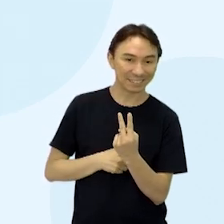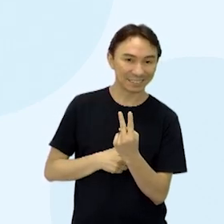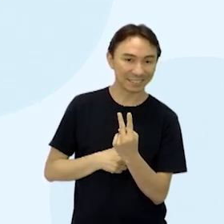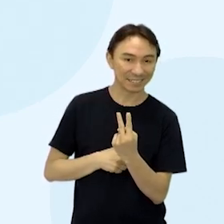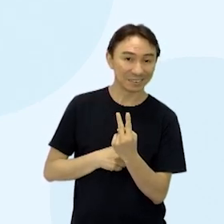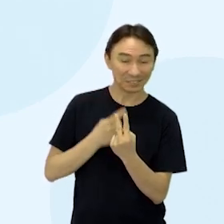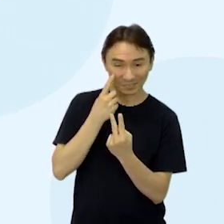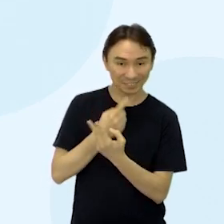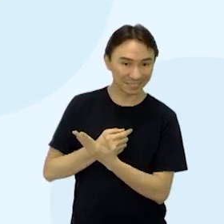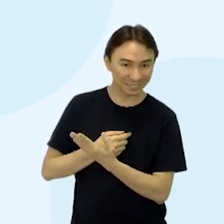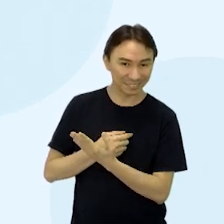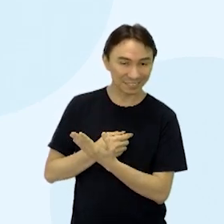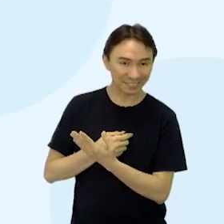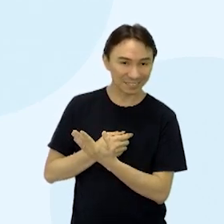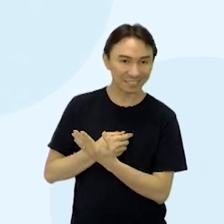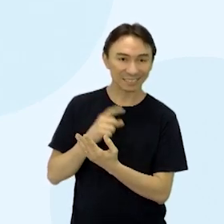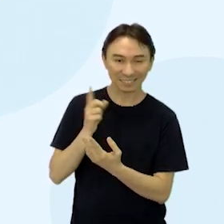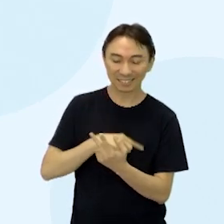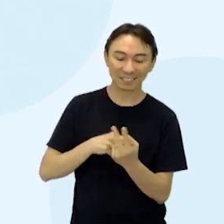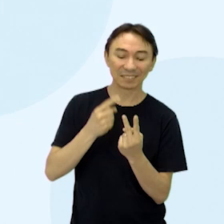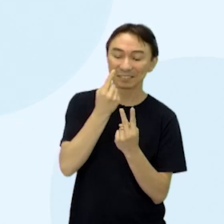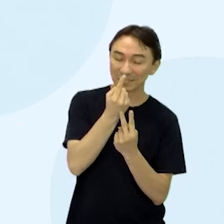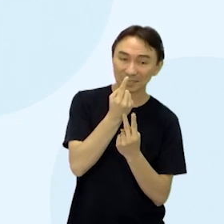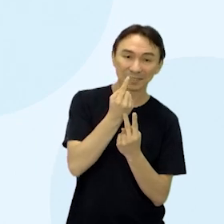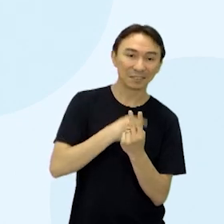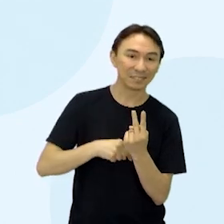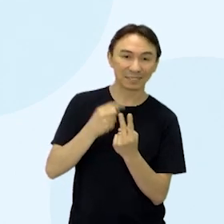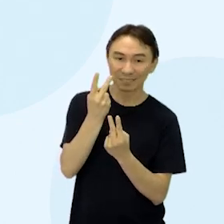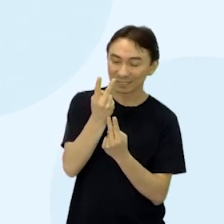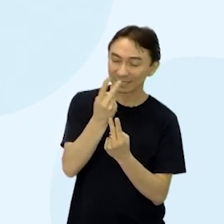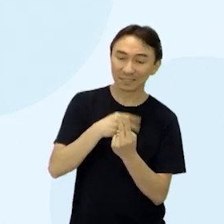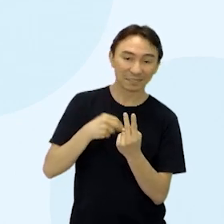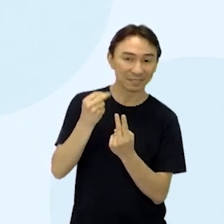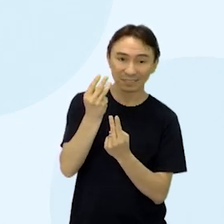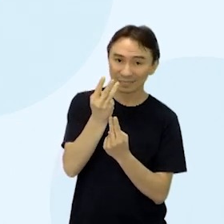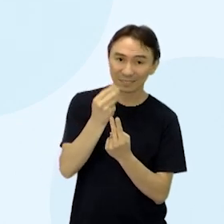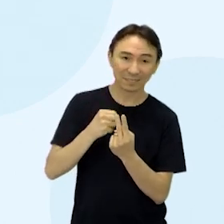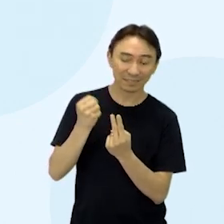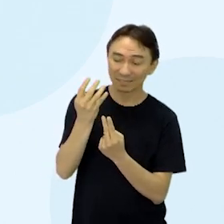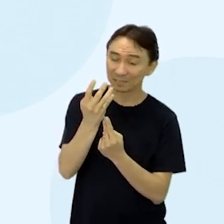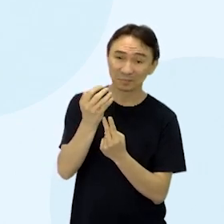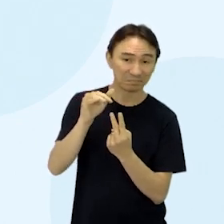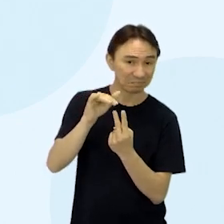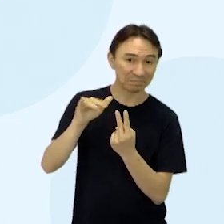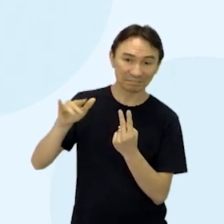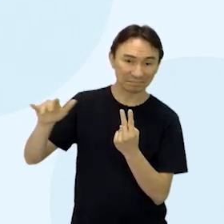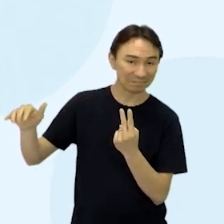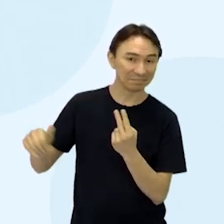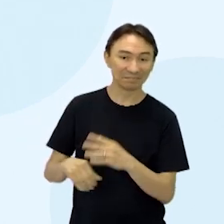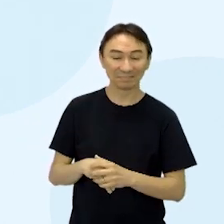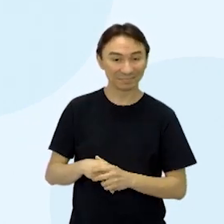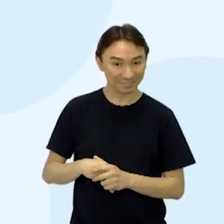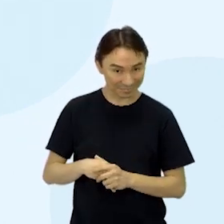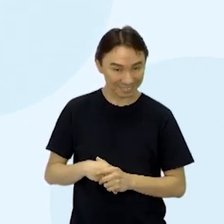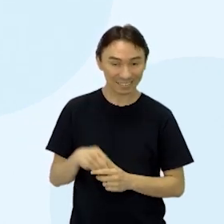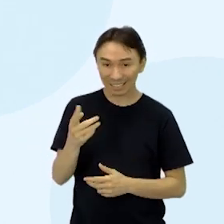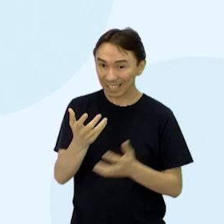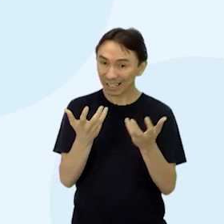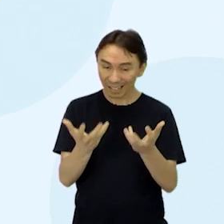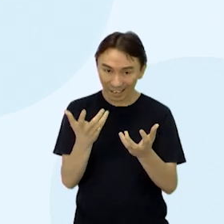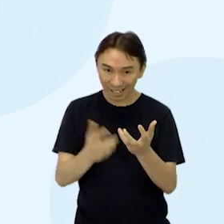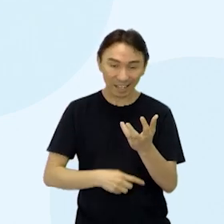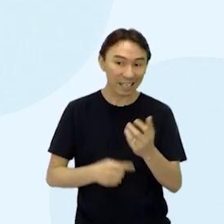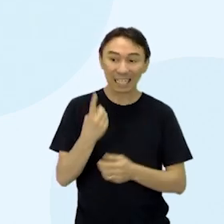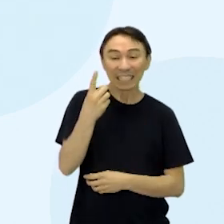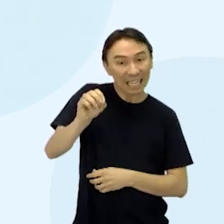expoente, né? Legal, né? Olha lá, posição 1 é 2 elevado a 1, posição 2, 2 elevado a 2 e assim sucessivamente. Se você quisesse saber a 10ª posição, faria